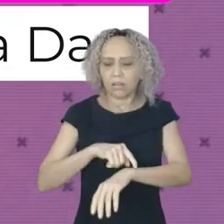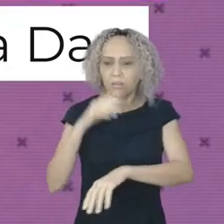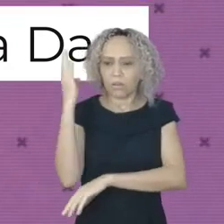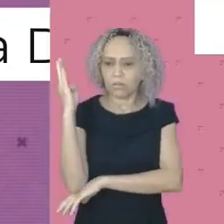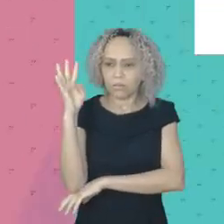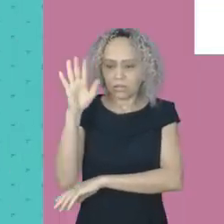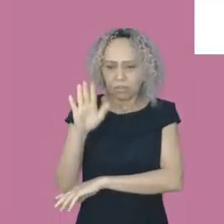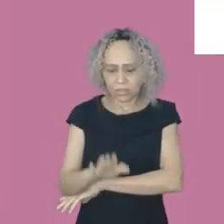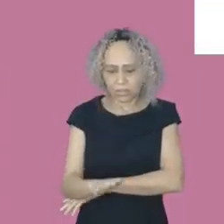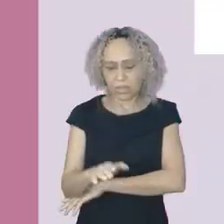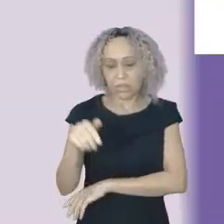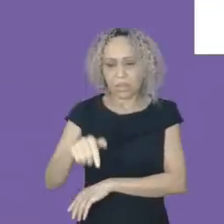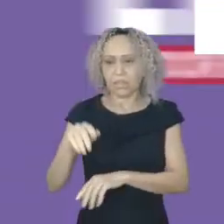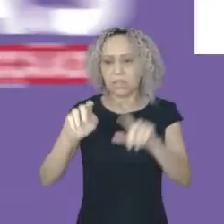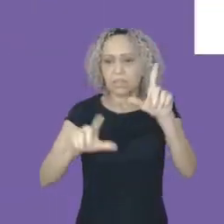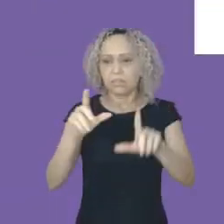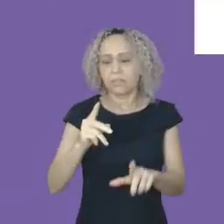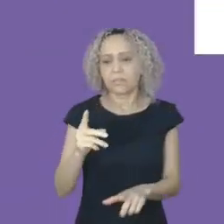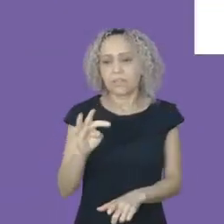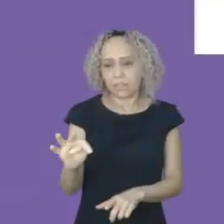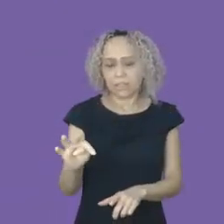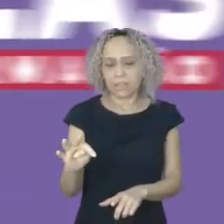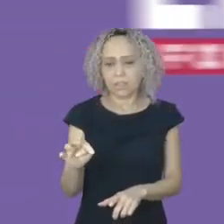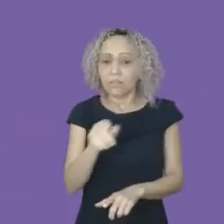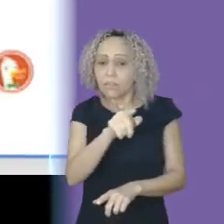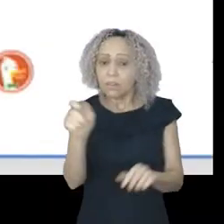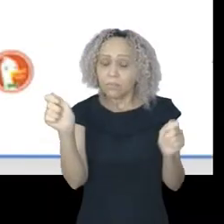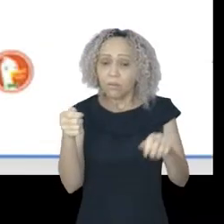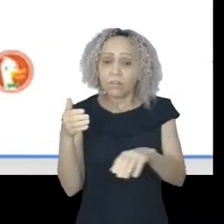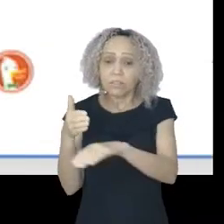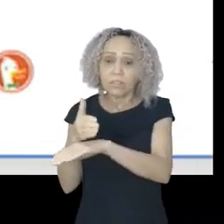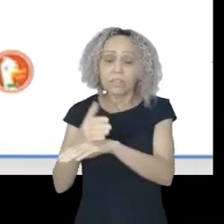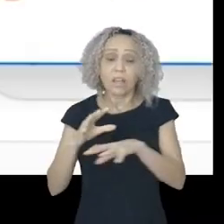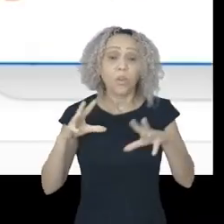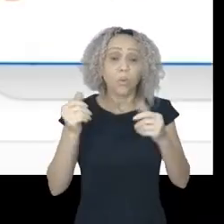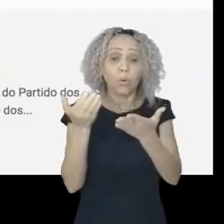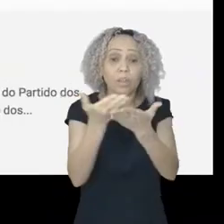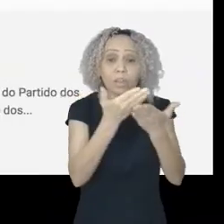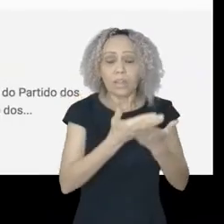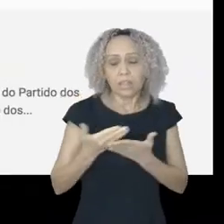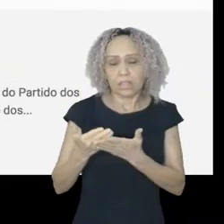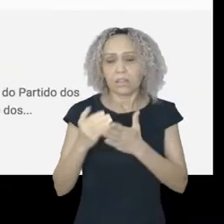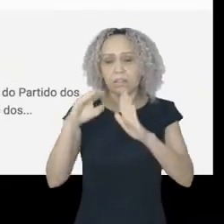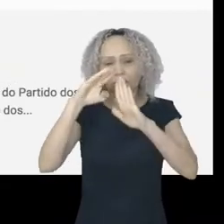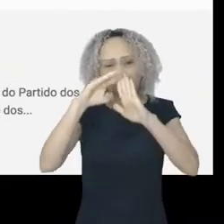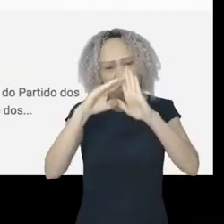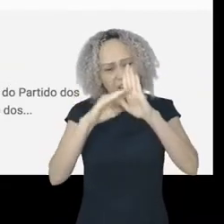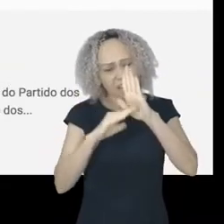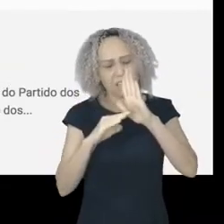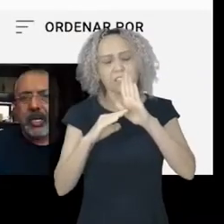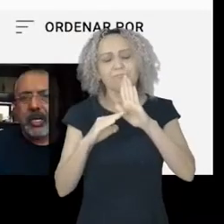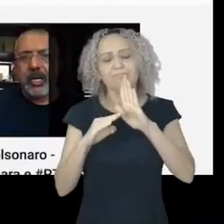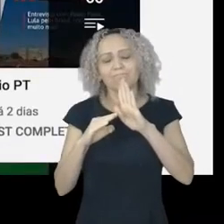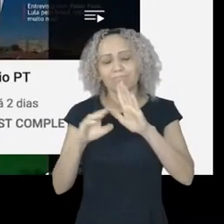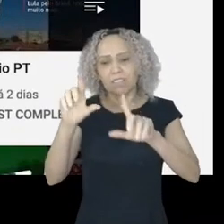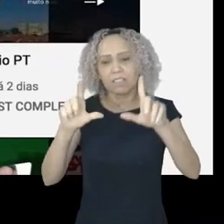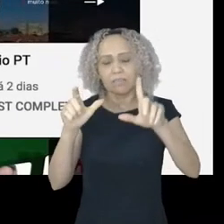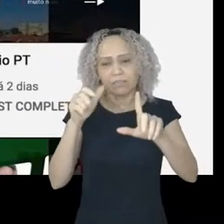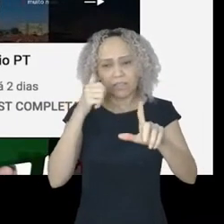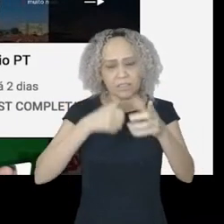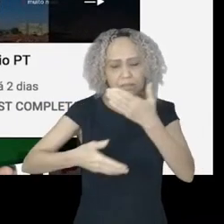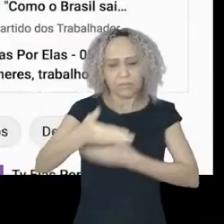TVPT. E você ainda pode acessar todas as aulas na playlist TV Elas por Elas Formação,